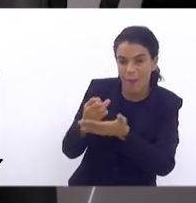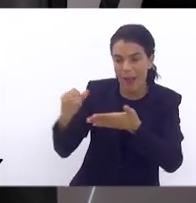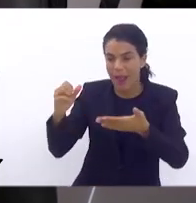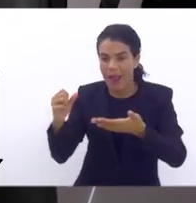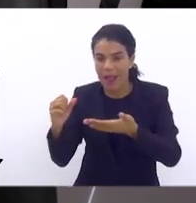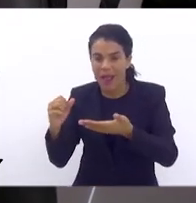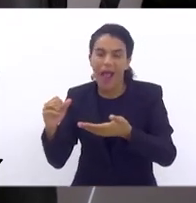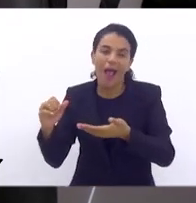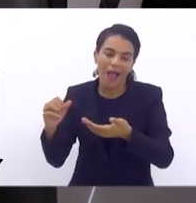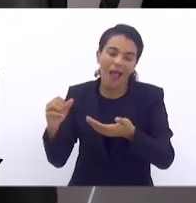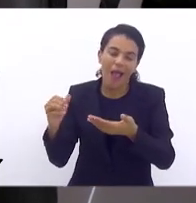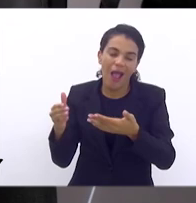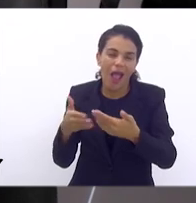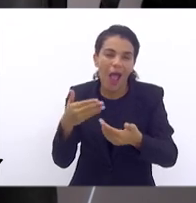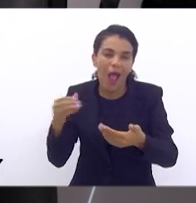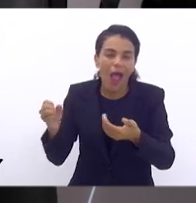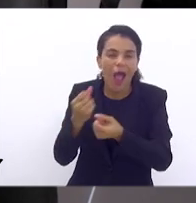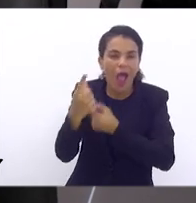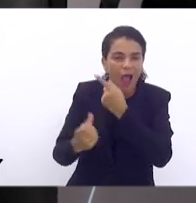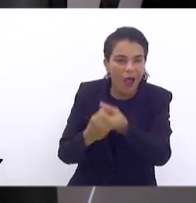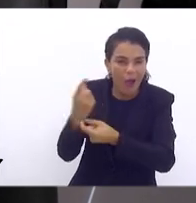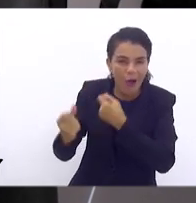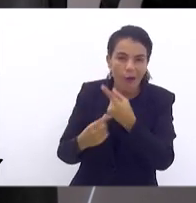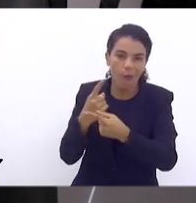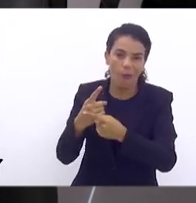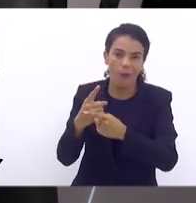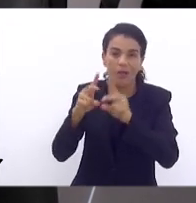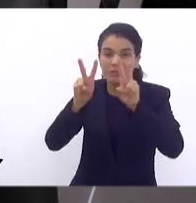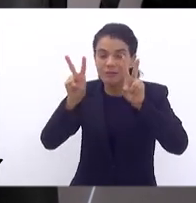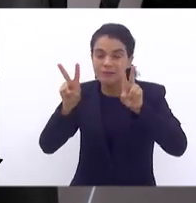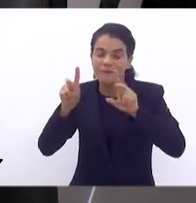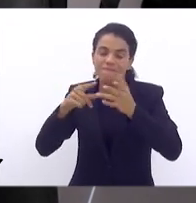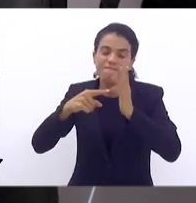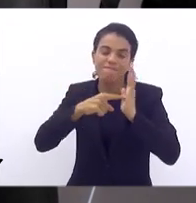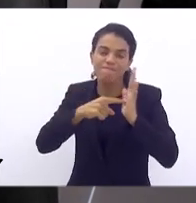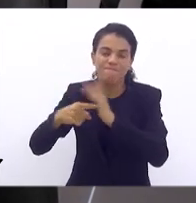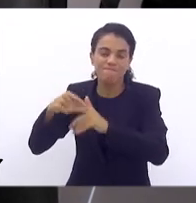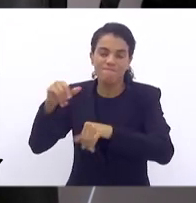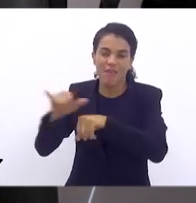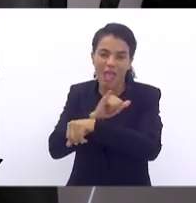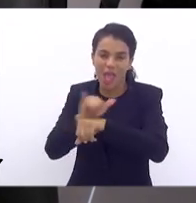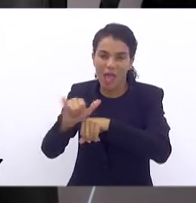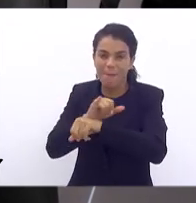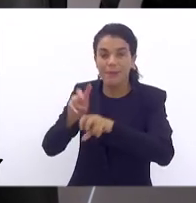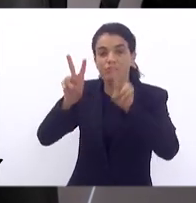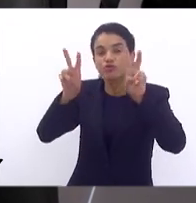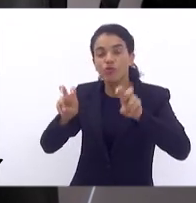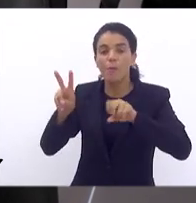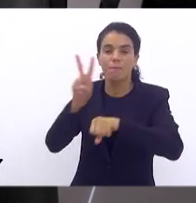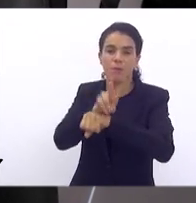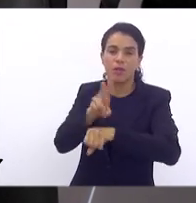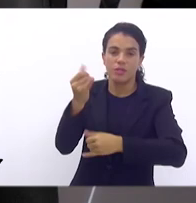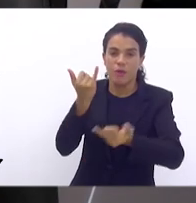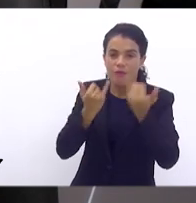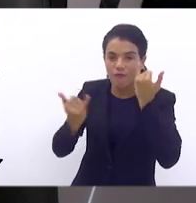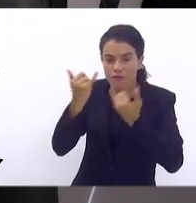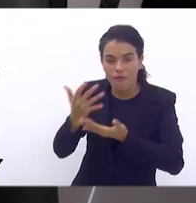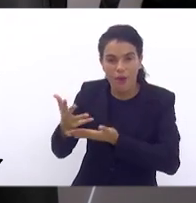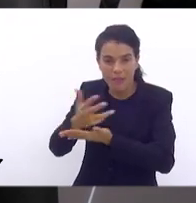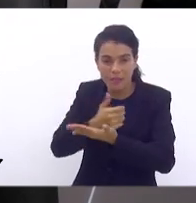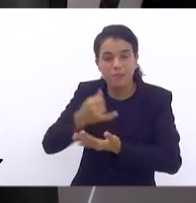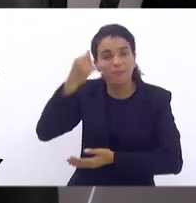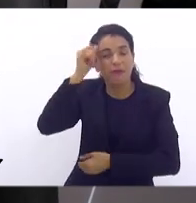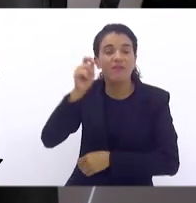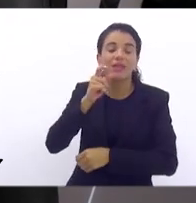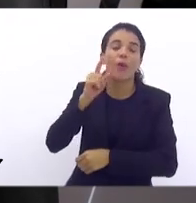ferramentas tecnológicas principalmente de segurança da informação que não permitam vazamento desses dados e utilização desses dados